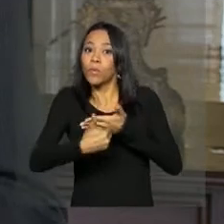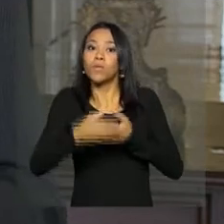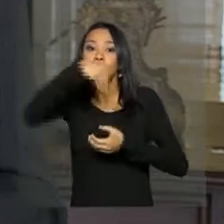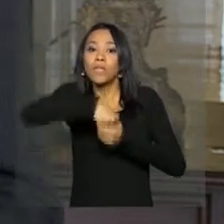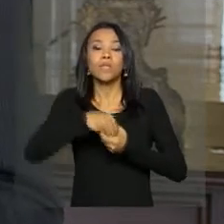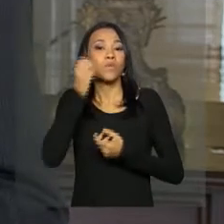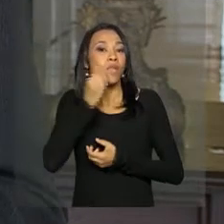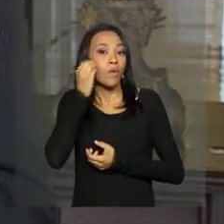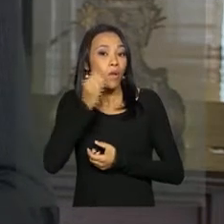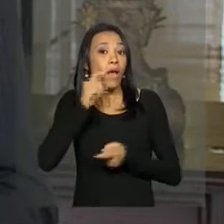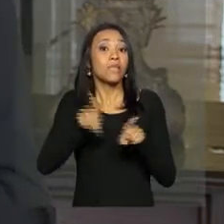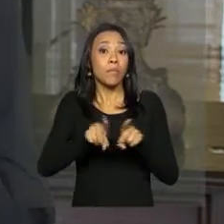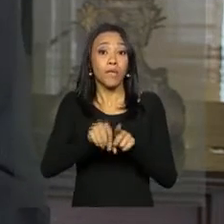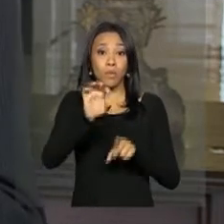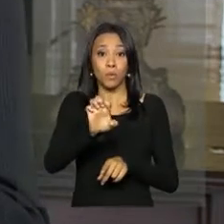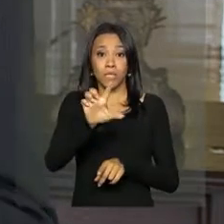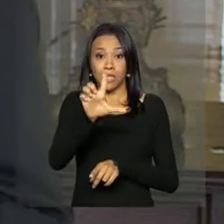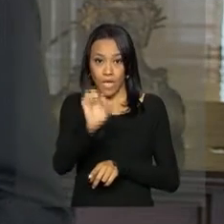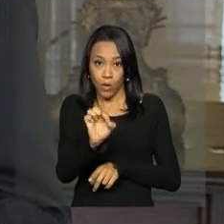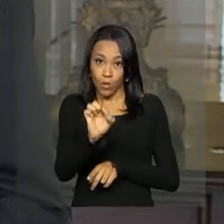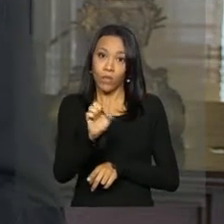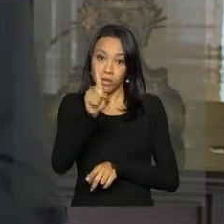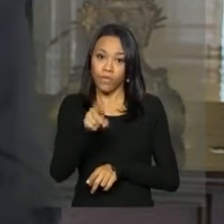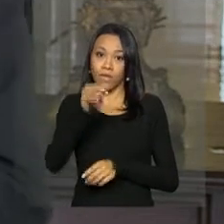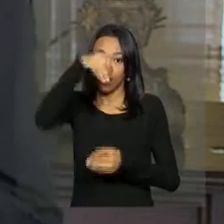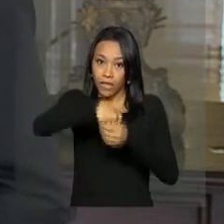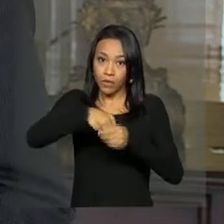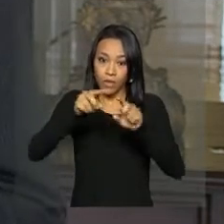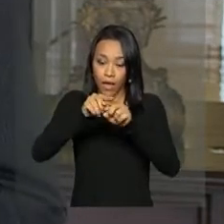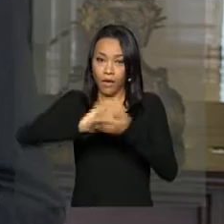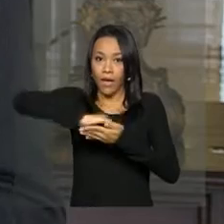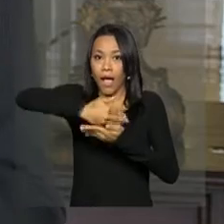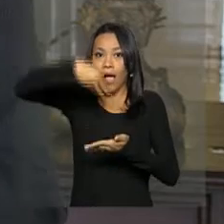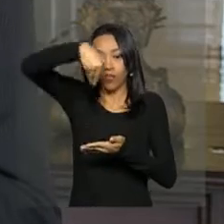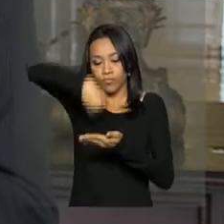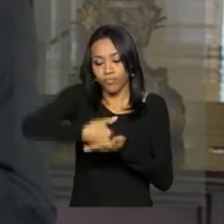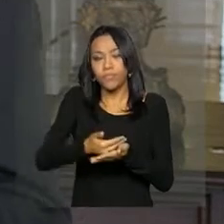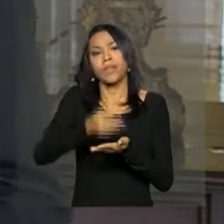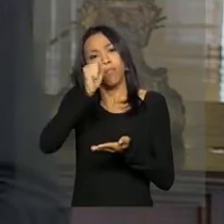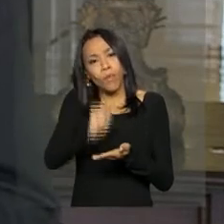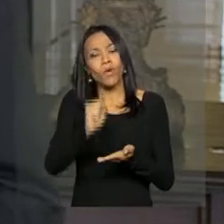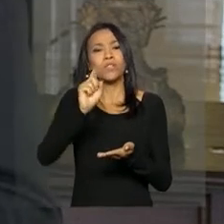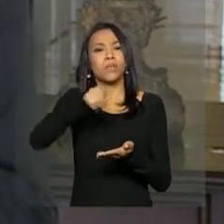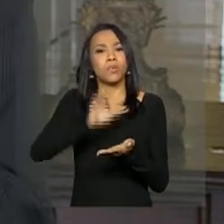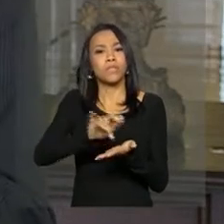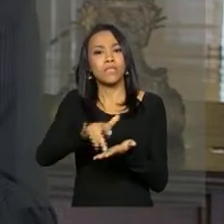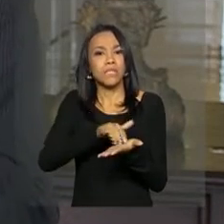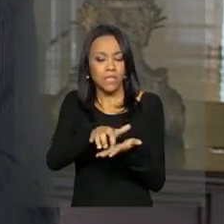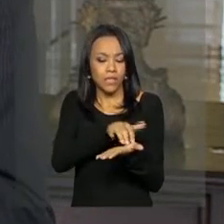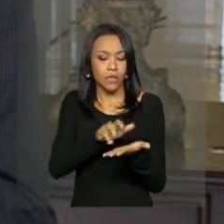selo de homologação da anatel que geralmente fica na caixa do aparelho pode ainda ser consultado discando a partir do